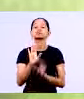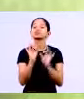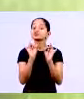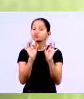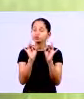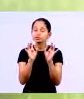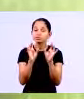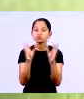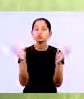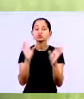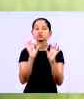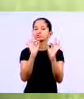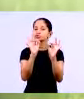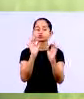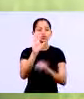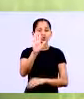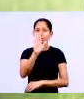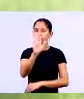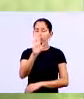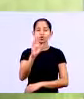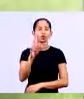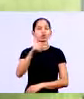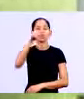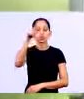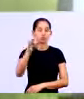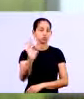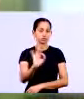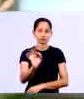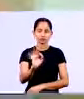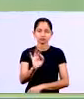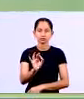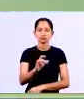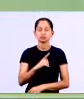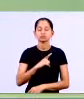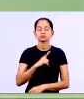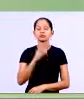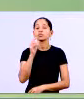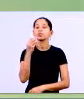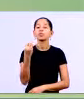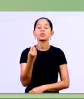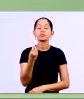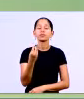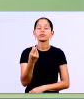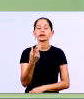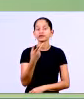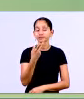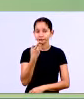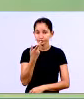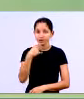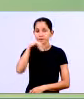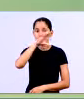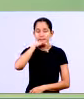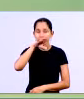deixar desse jeito assim, sem o acento, o que vai acontecer? Quando eu falo